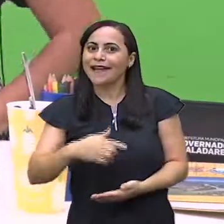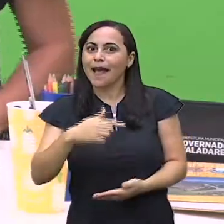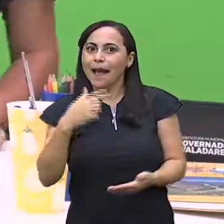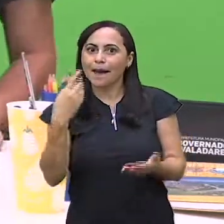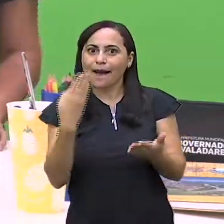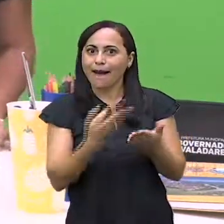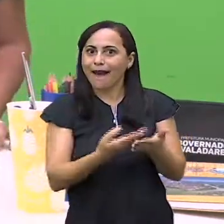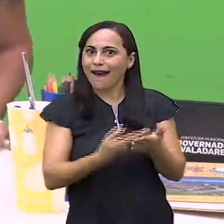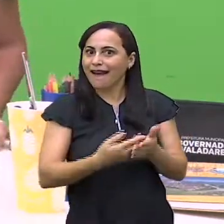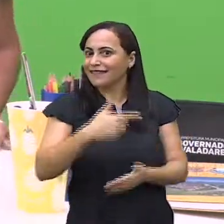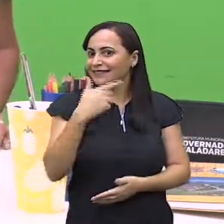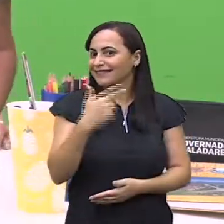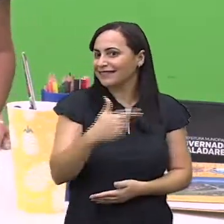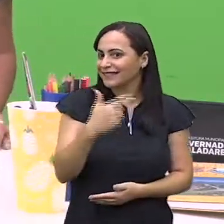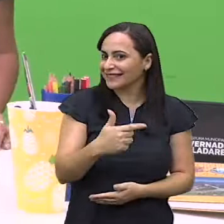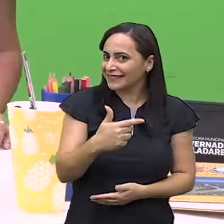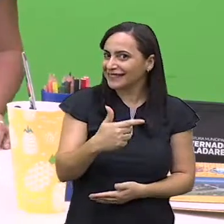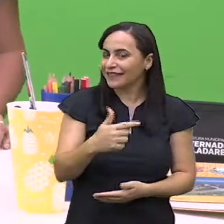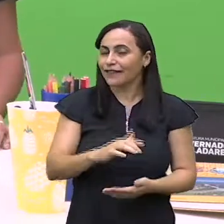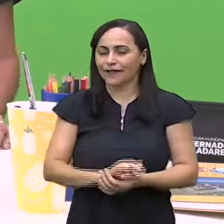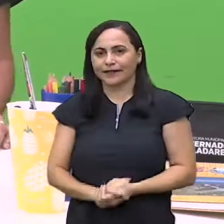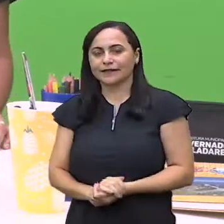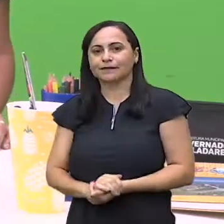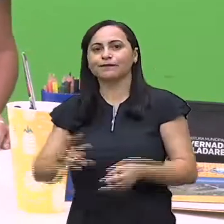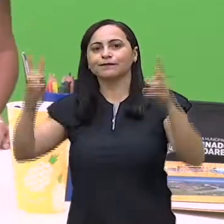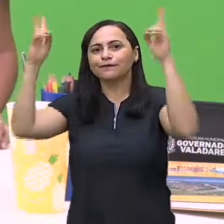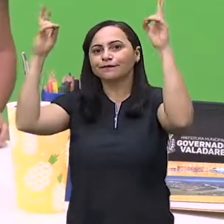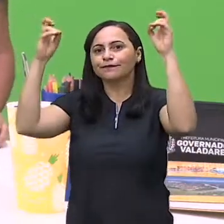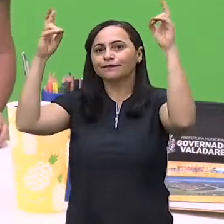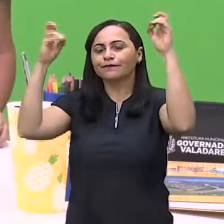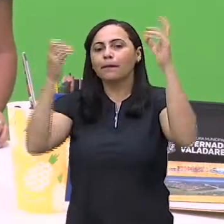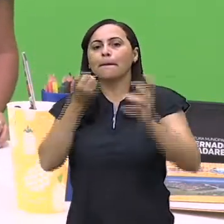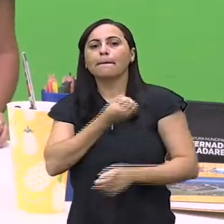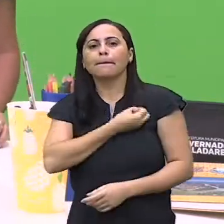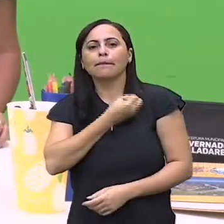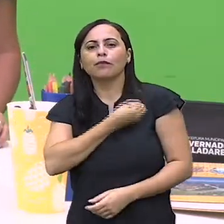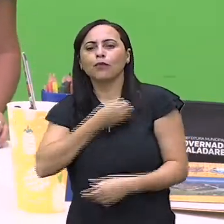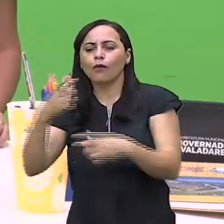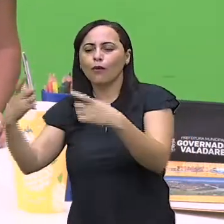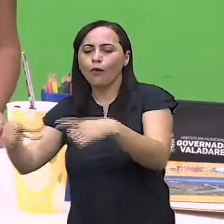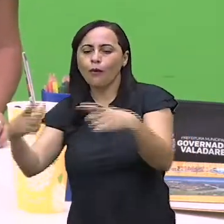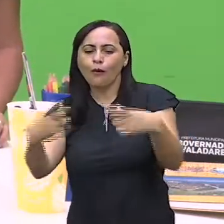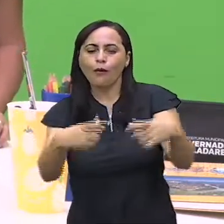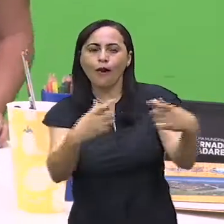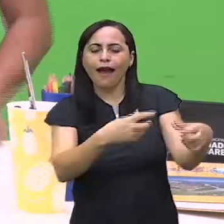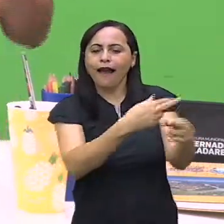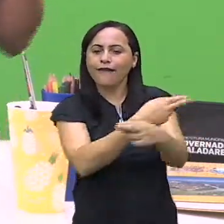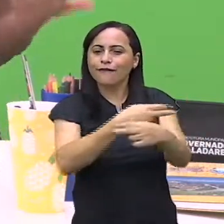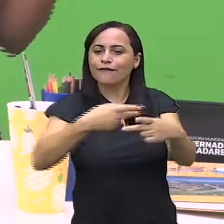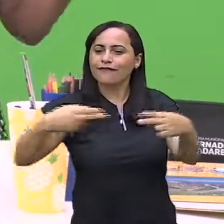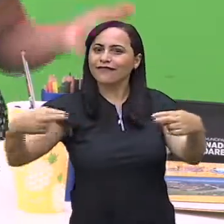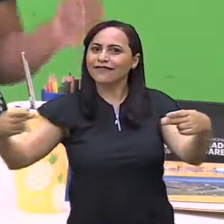2! Isso mesmo, números por todo lado. Hoje nós teremos um momento só de